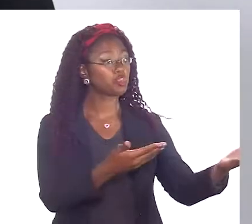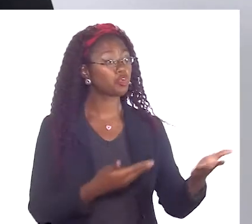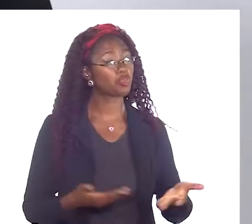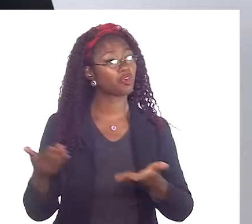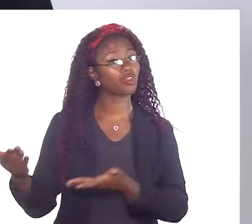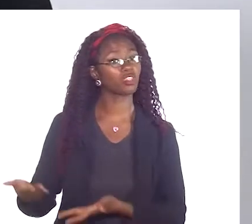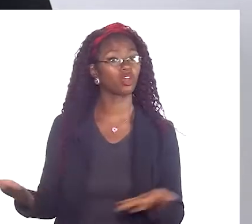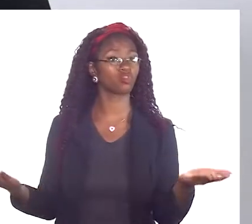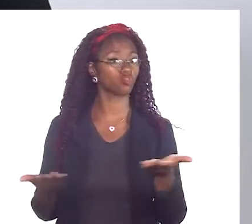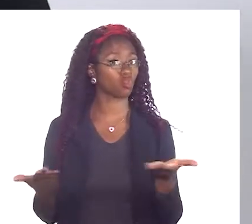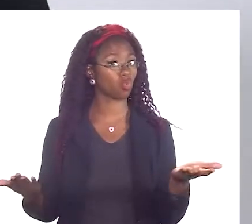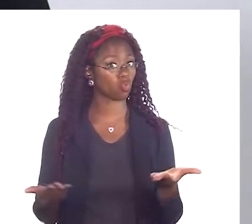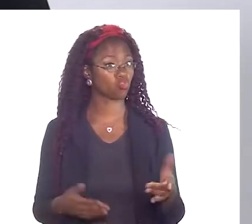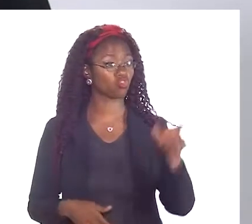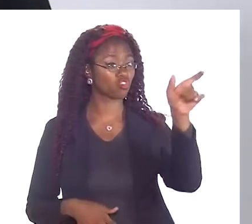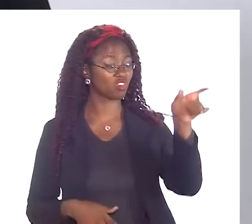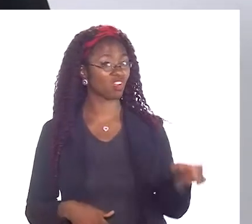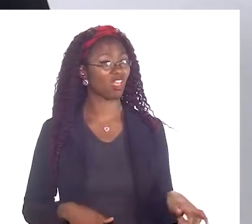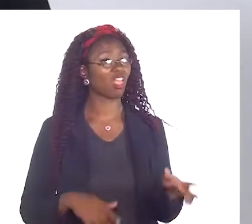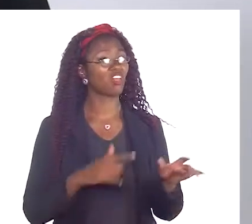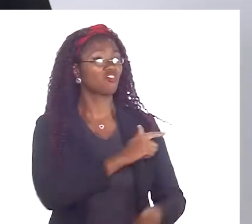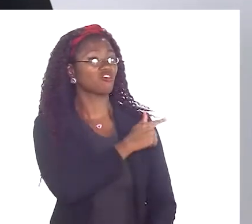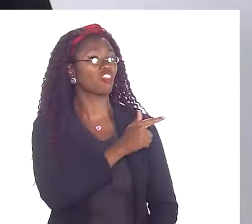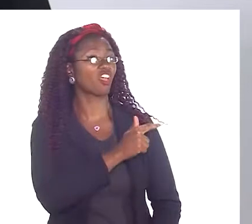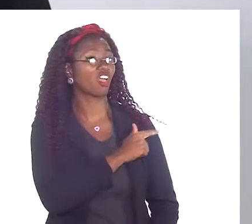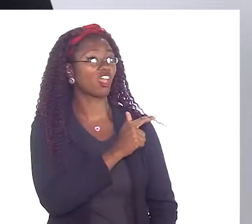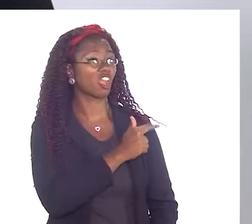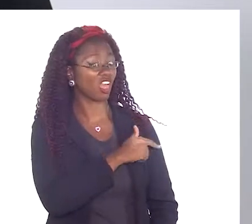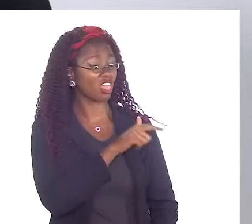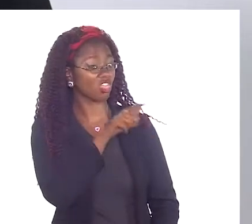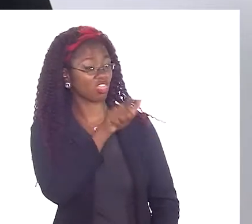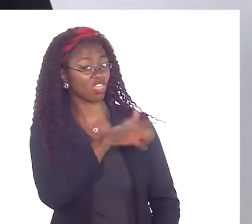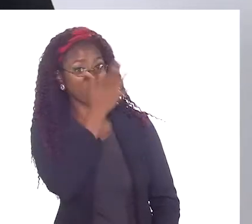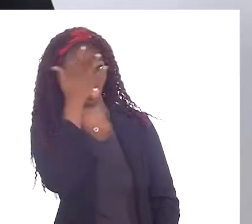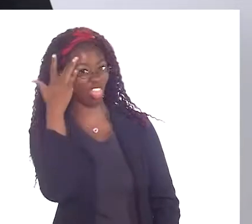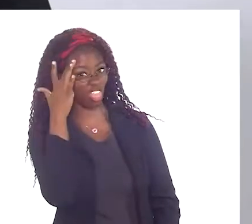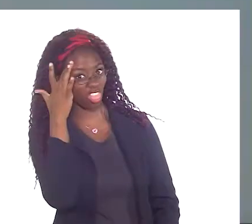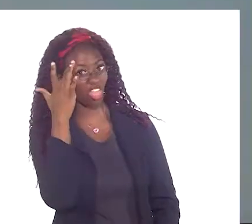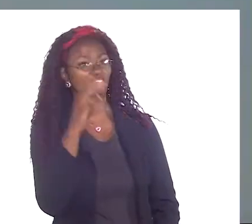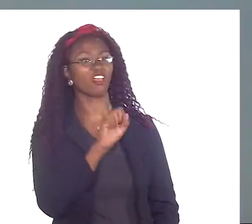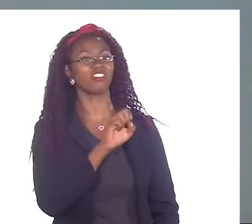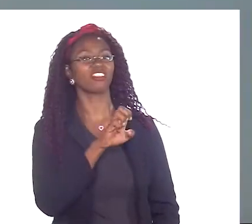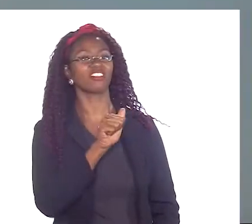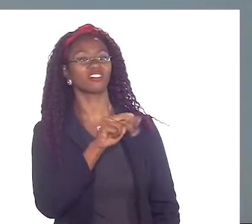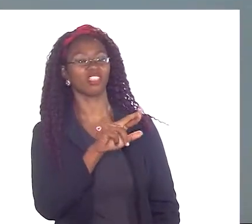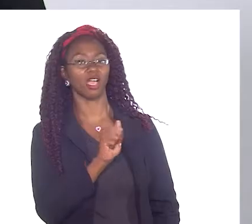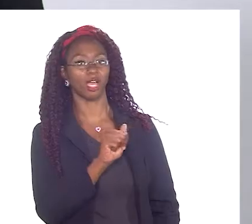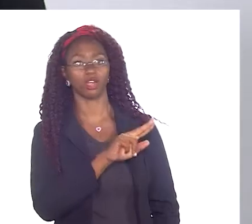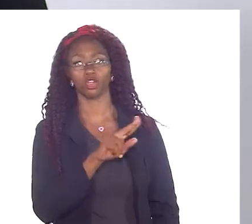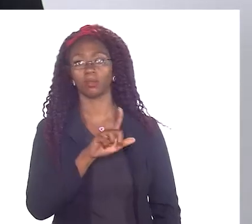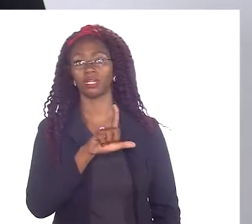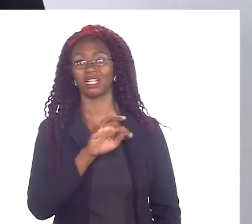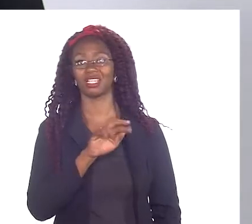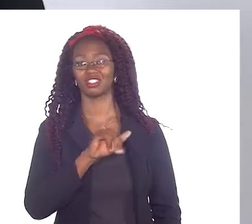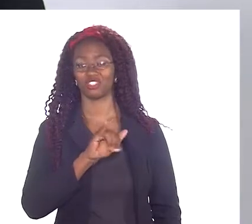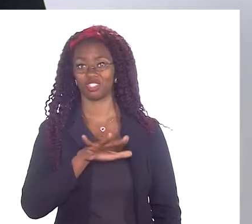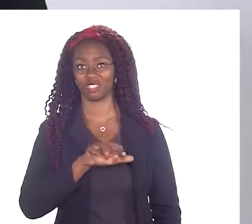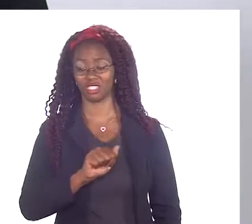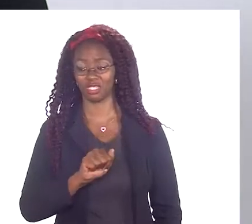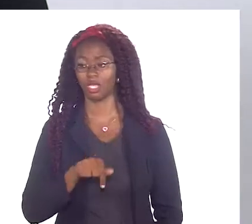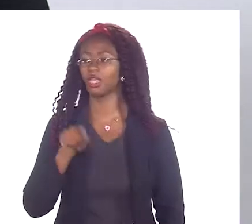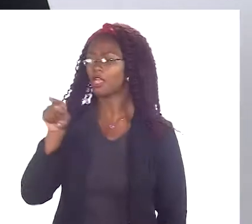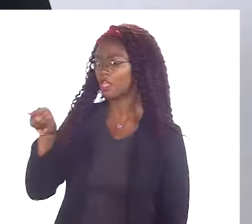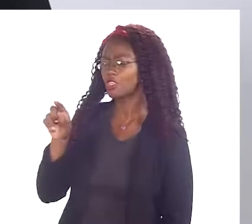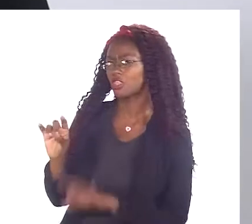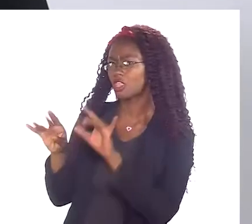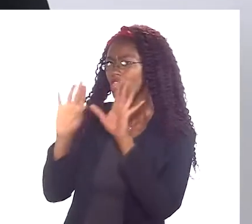Meus convidados são a gerente de Gente e Gestão da Seara, Letícia Braga, o especialista em